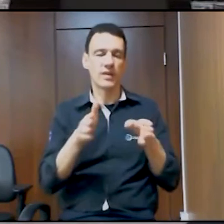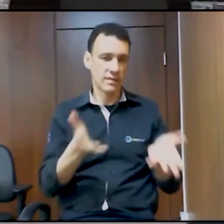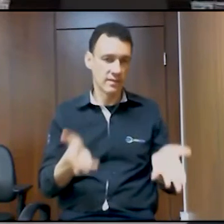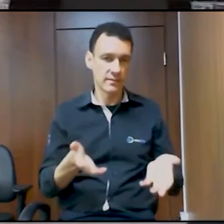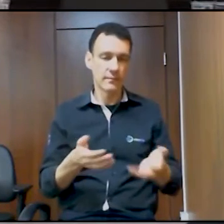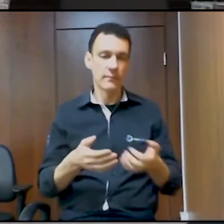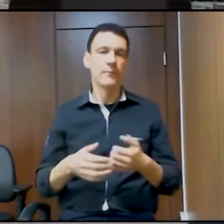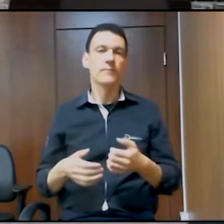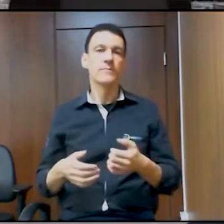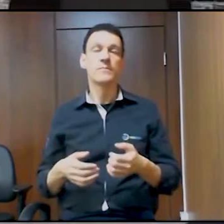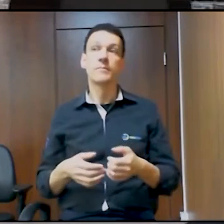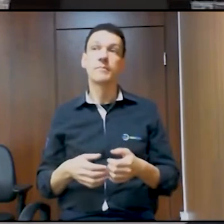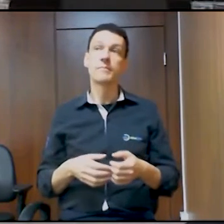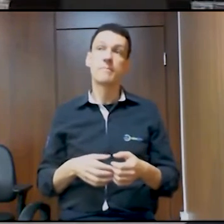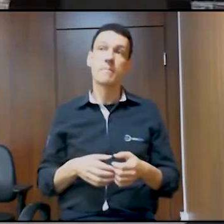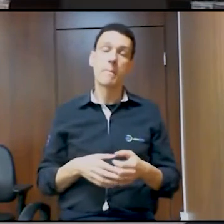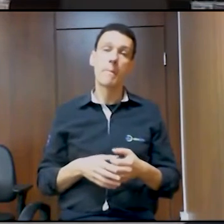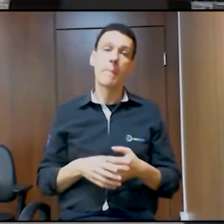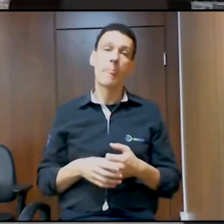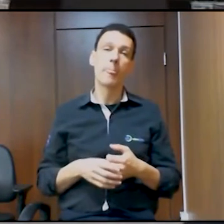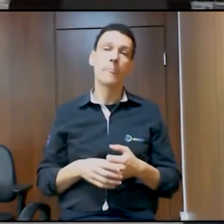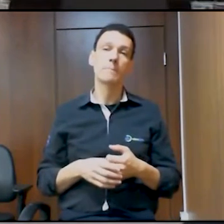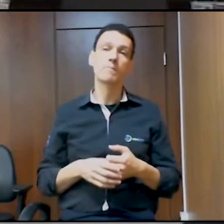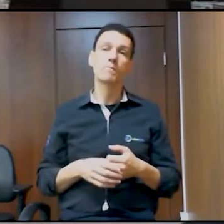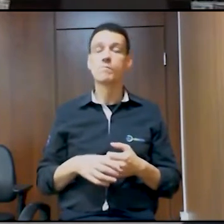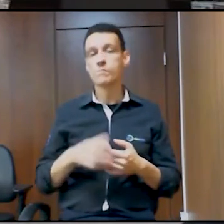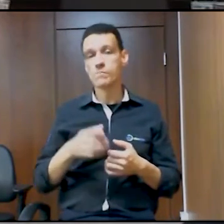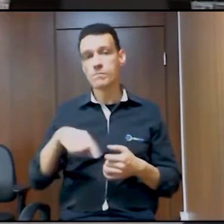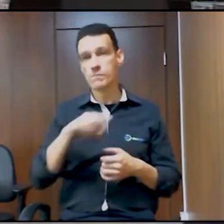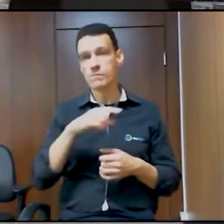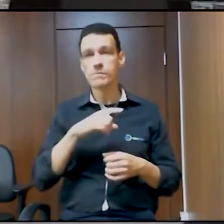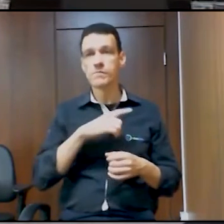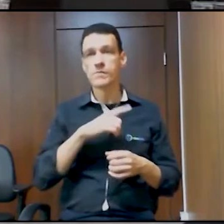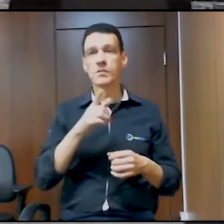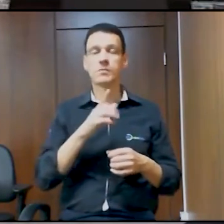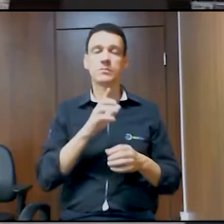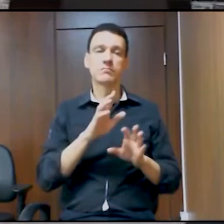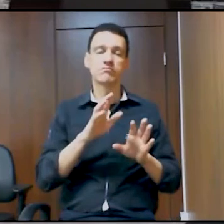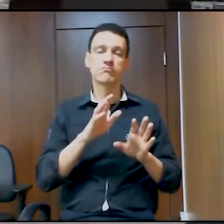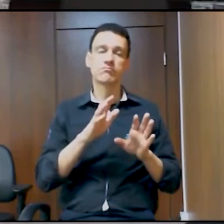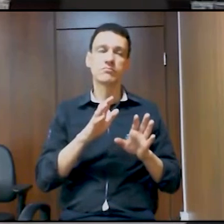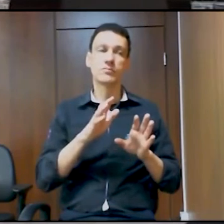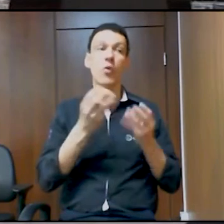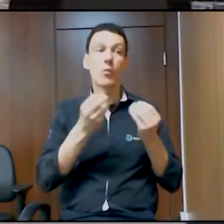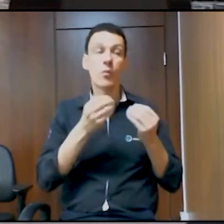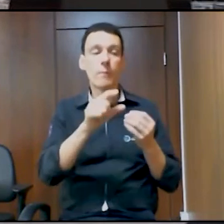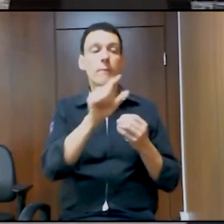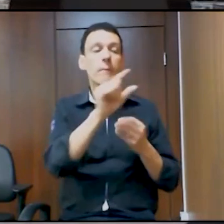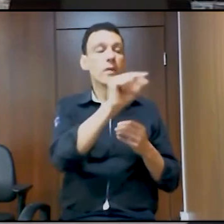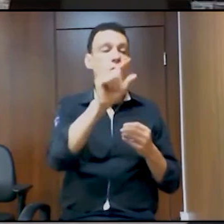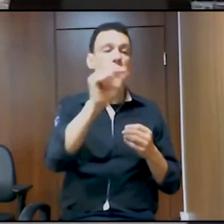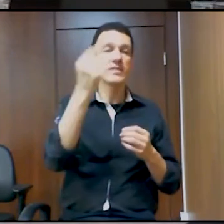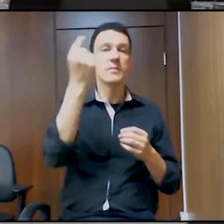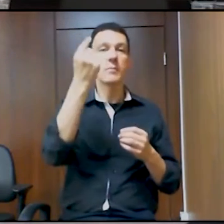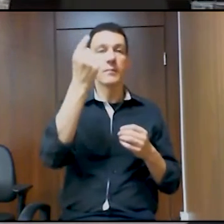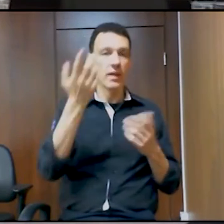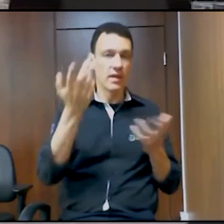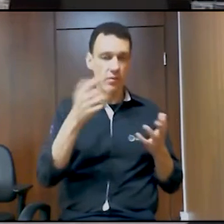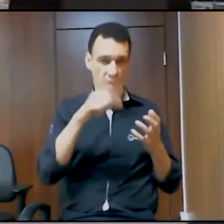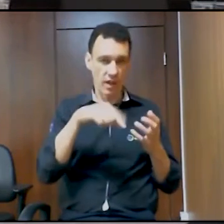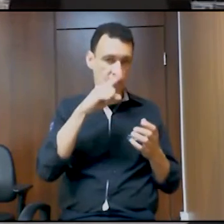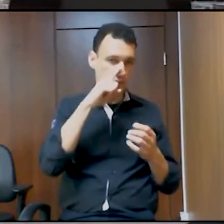Fica, porque a gente deu uma solução para o Asdrubal, mas não uma discussão que a gente já superou, como a gente prioriza entre